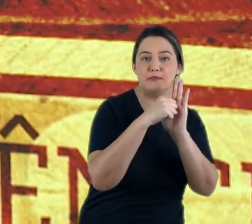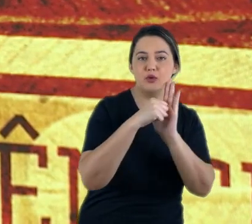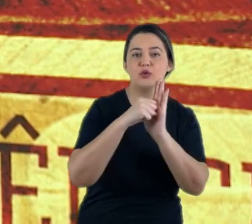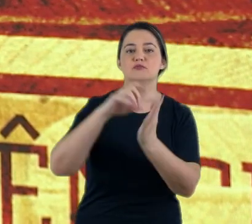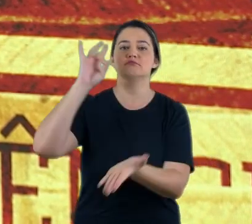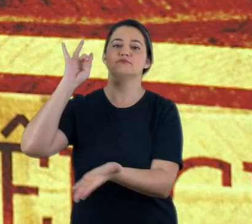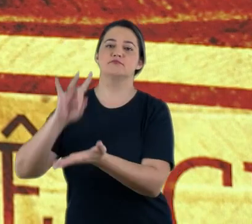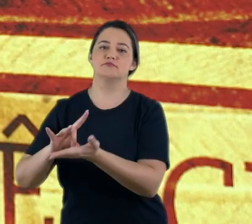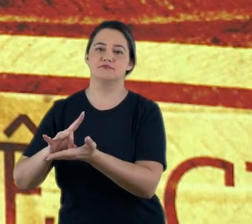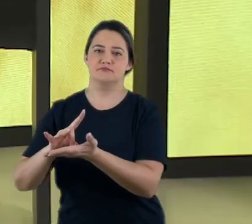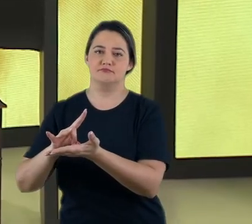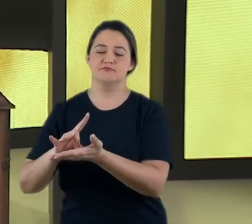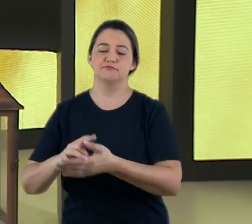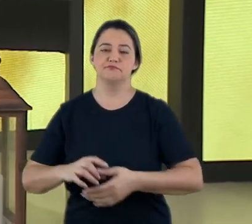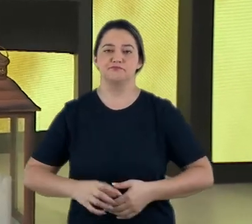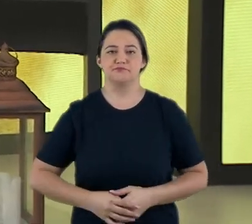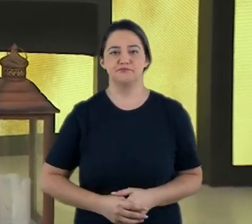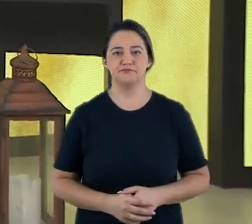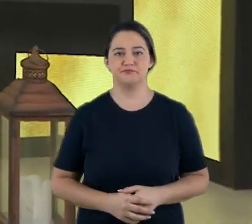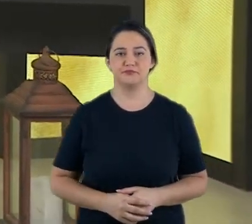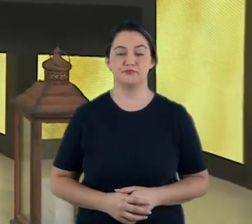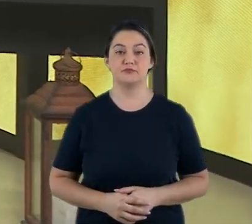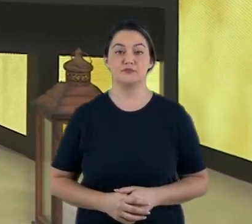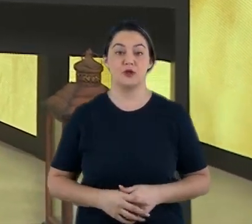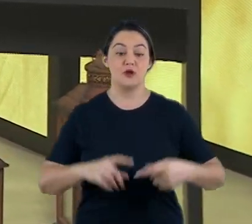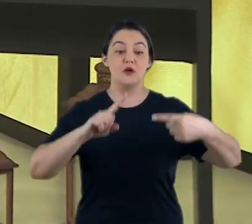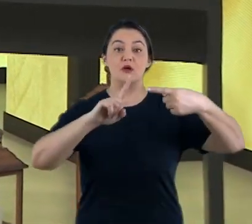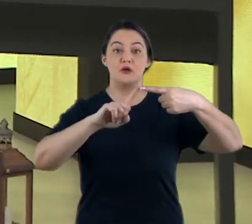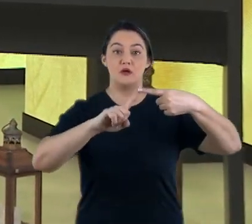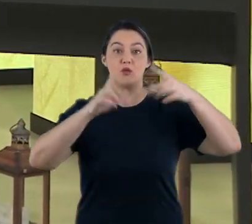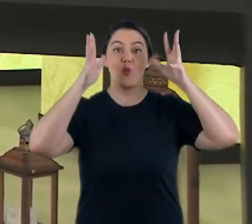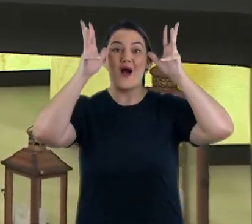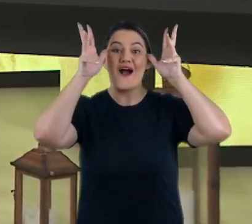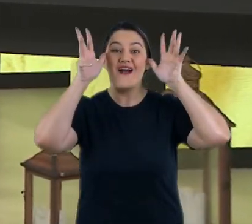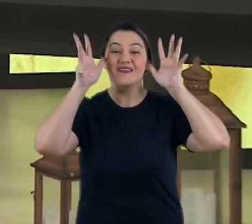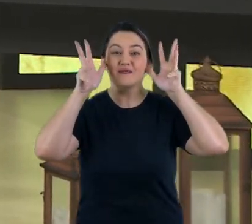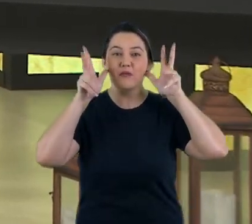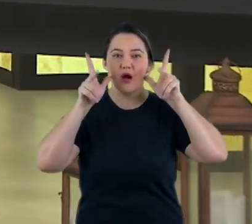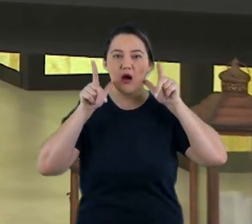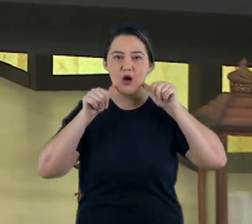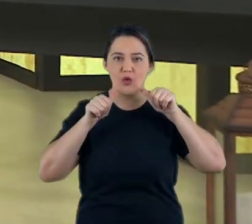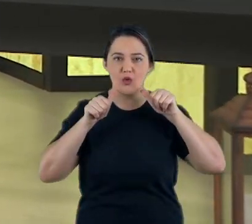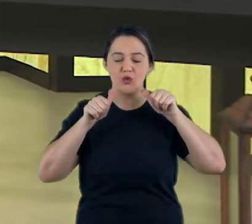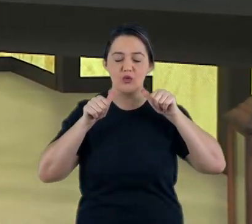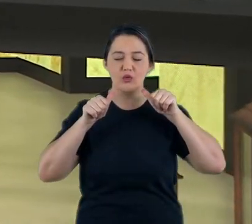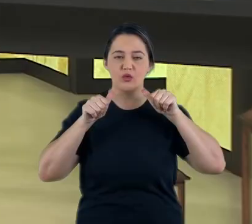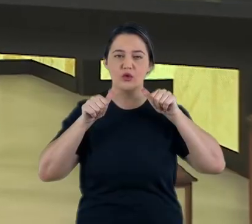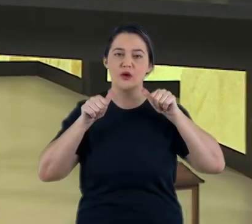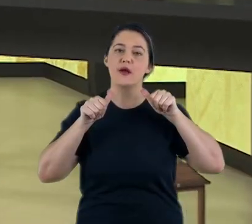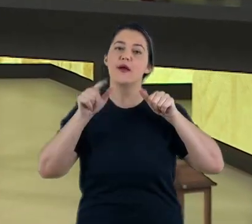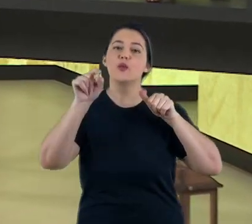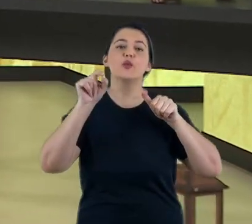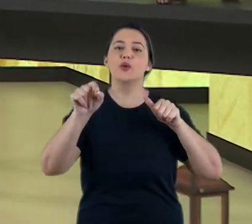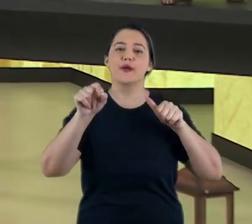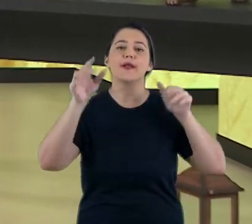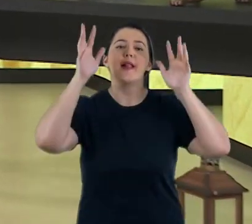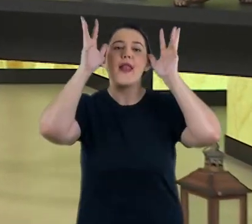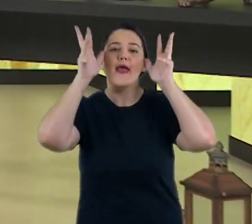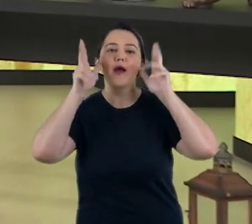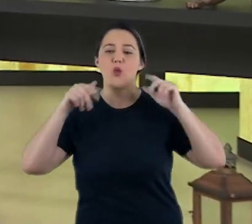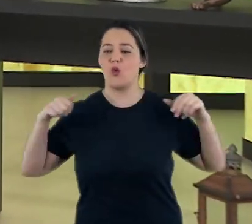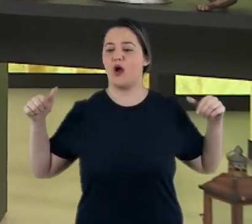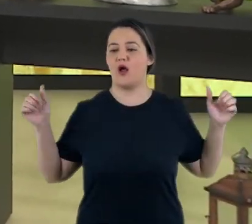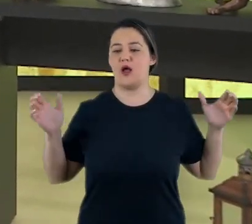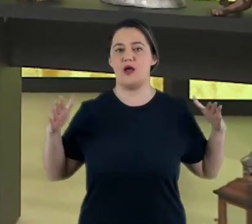delas representava. Vamos colocar na tela aqui. O primeiro animal que Daniel menciona no capítulo 7, ele seria